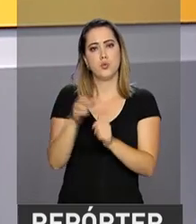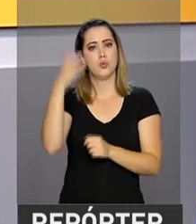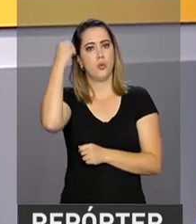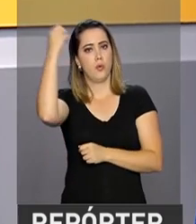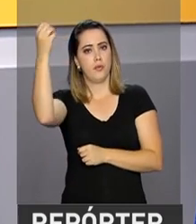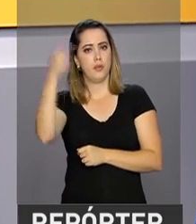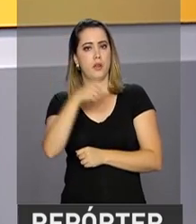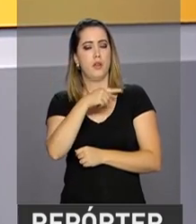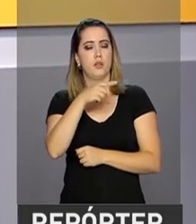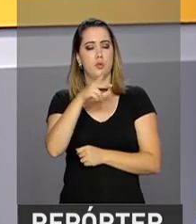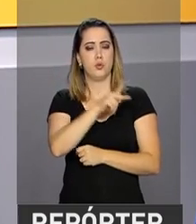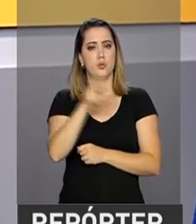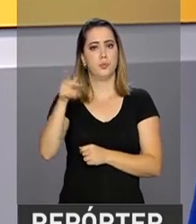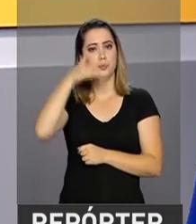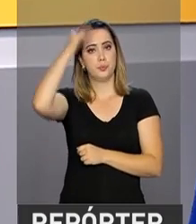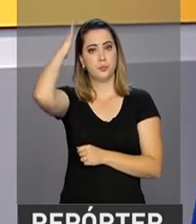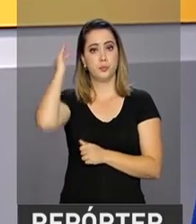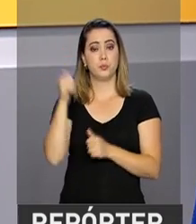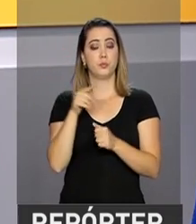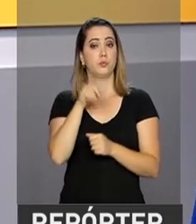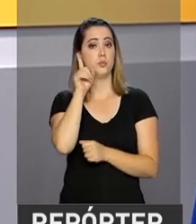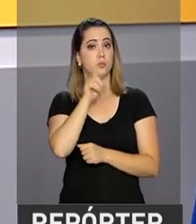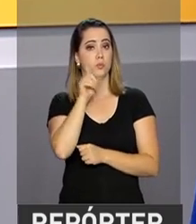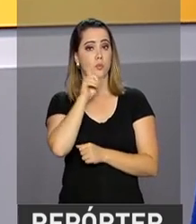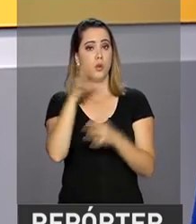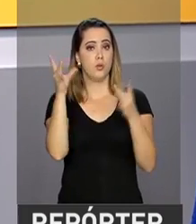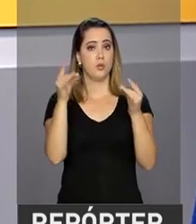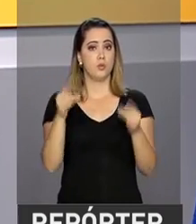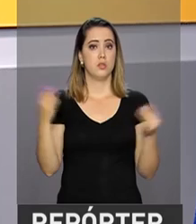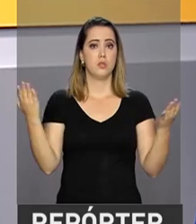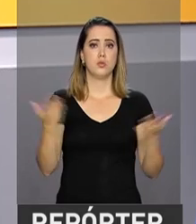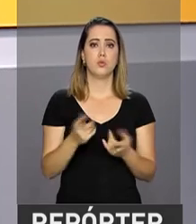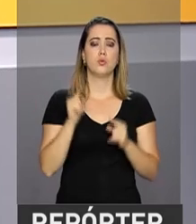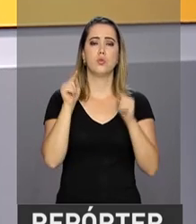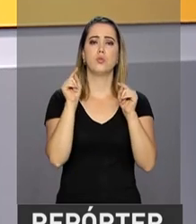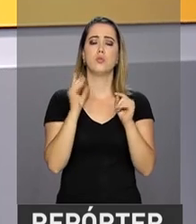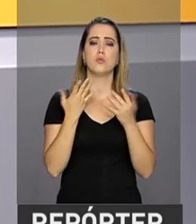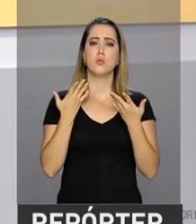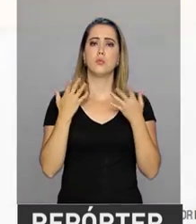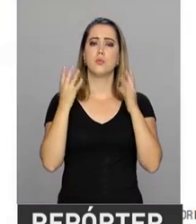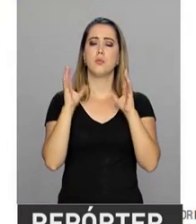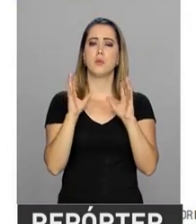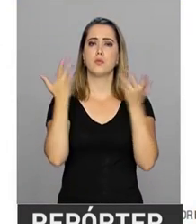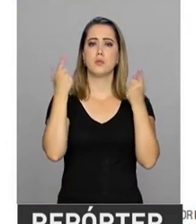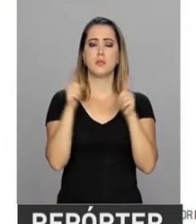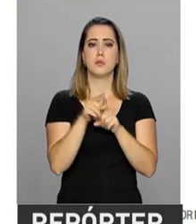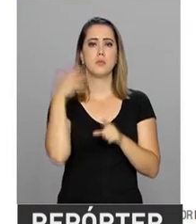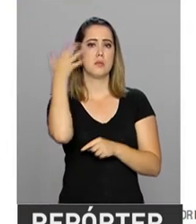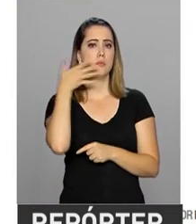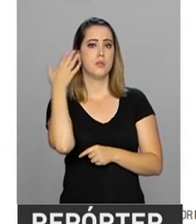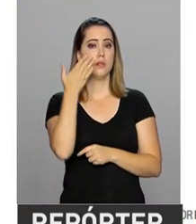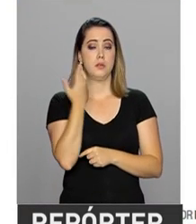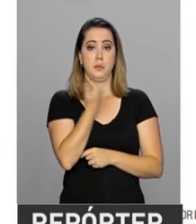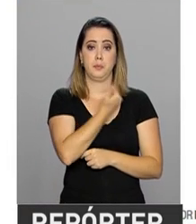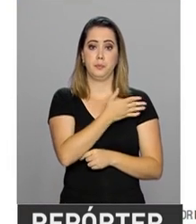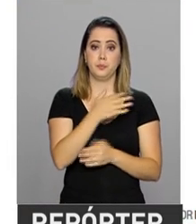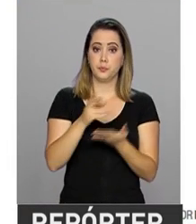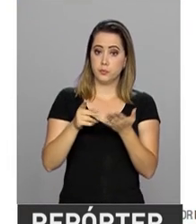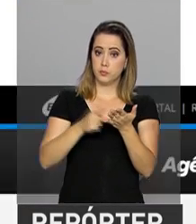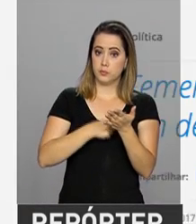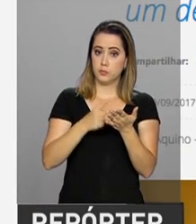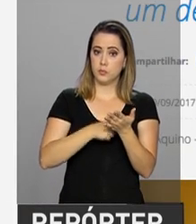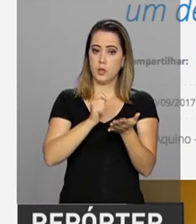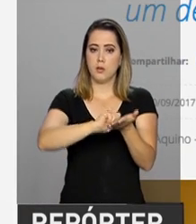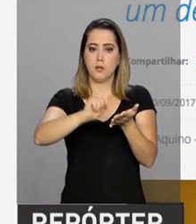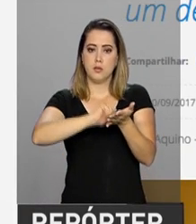aos estados unidos os destaques de hoje foram para o seminário promovido pelo financial times e assinatura do